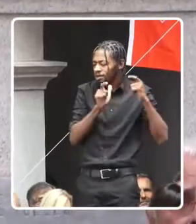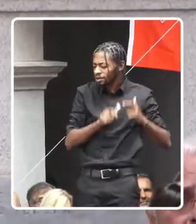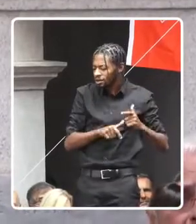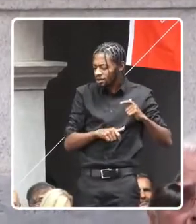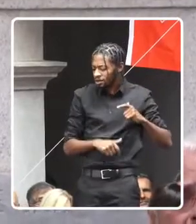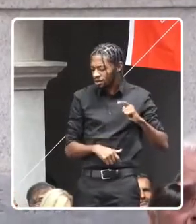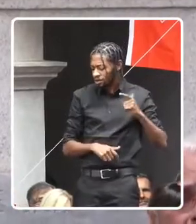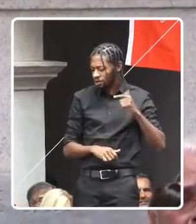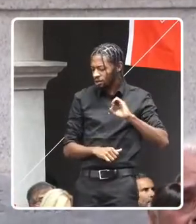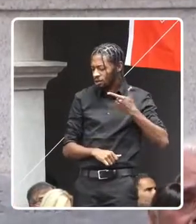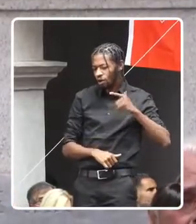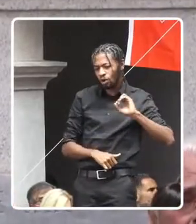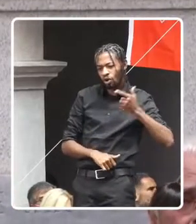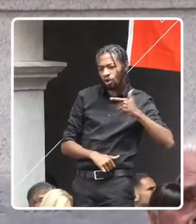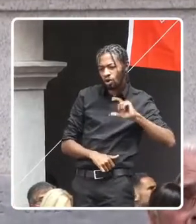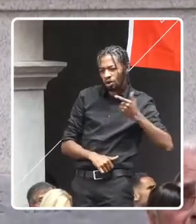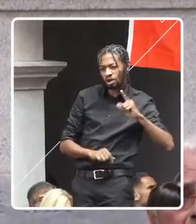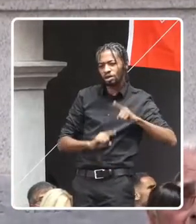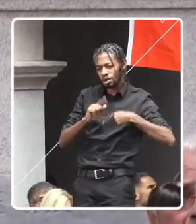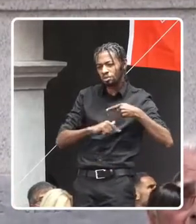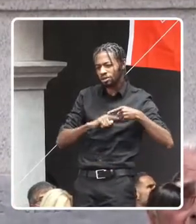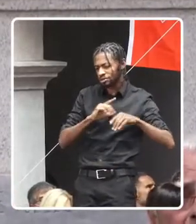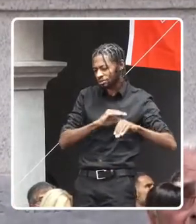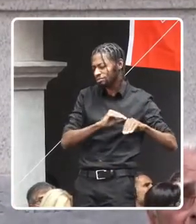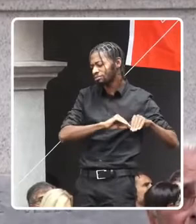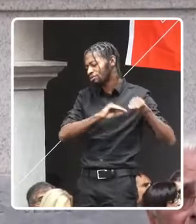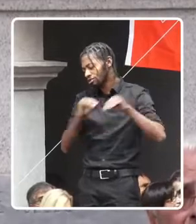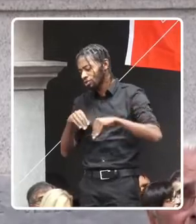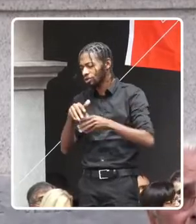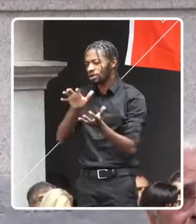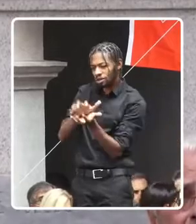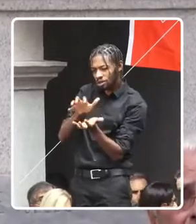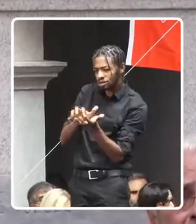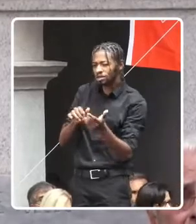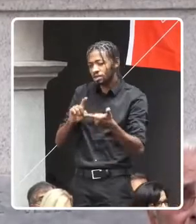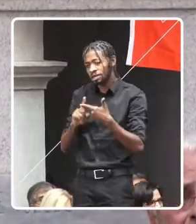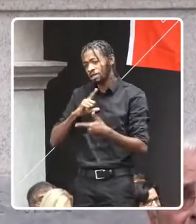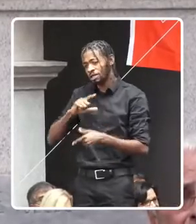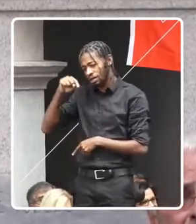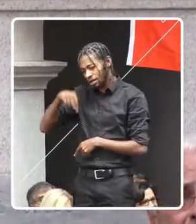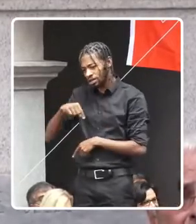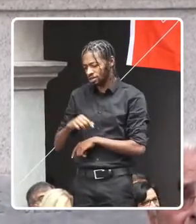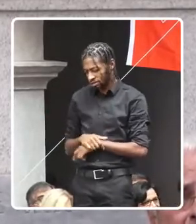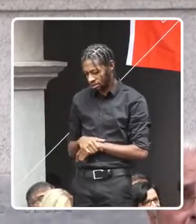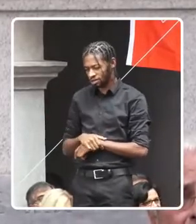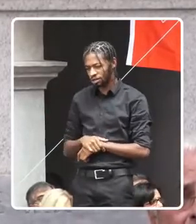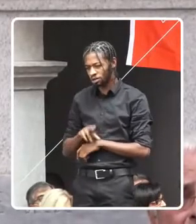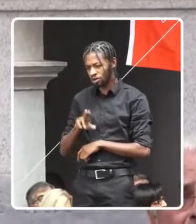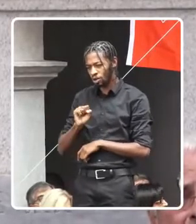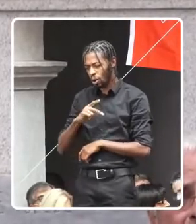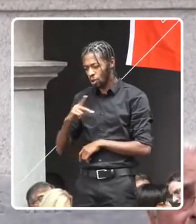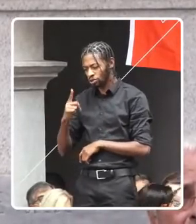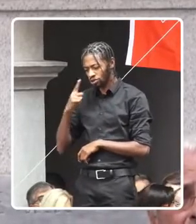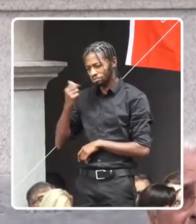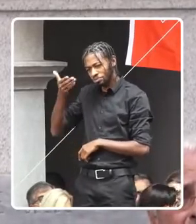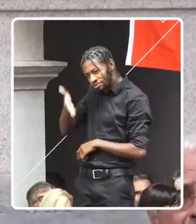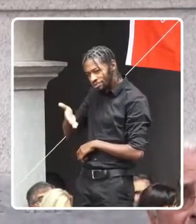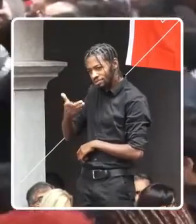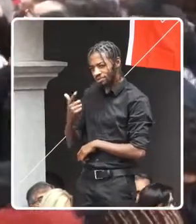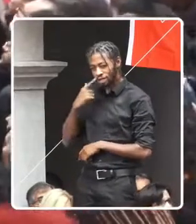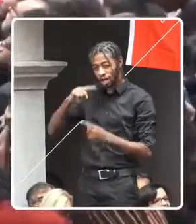depois mudou-se para o Recife, e a nossa, a do Largo de São Francisco. As duas mais